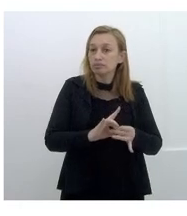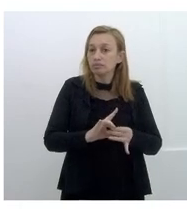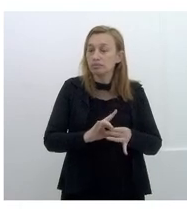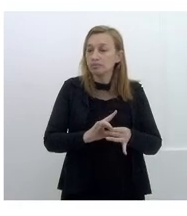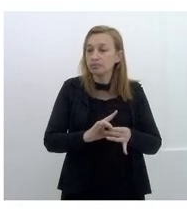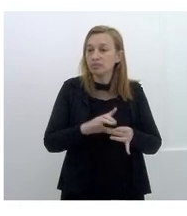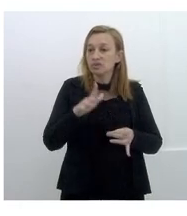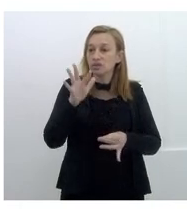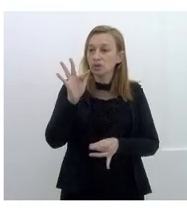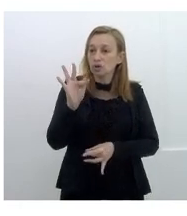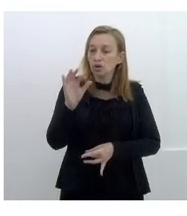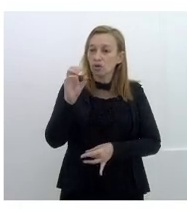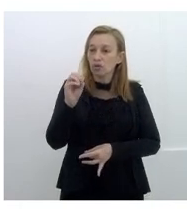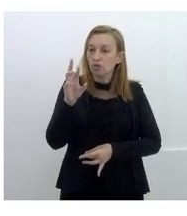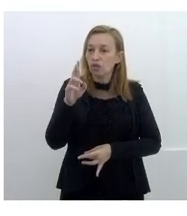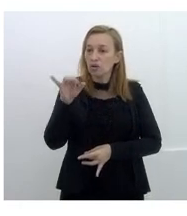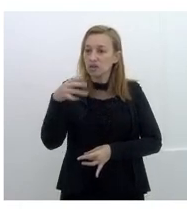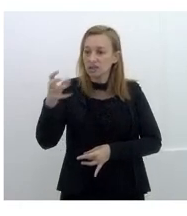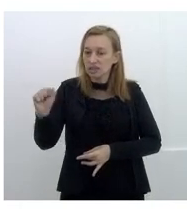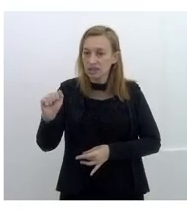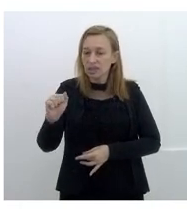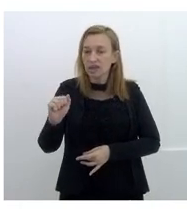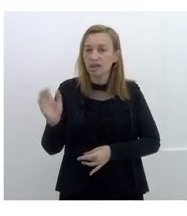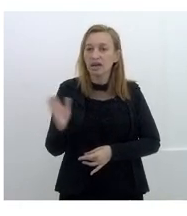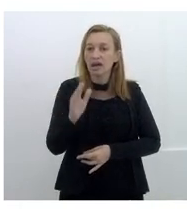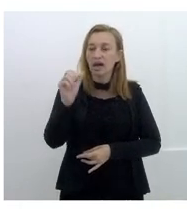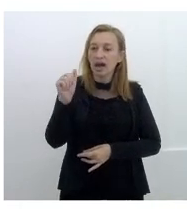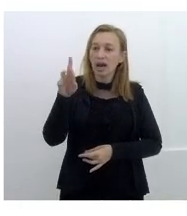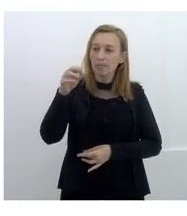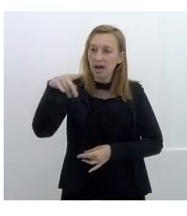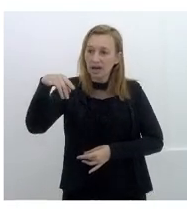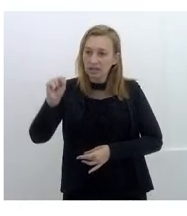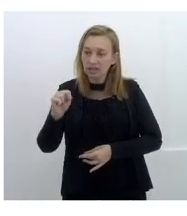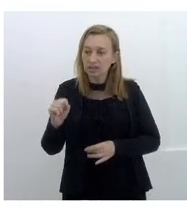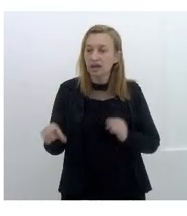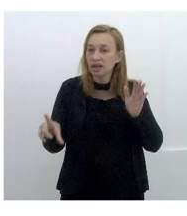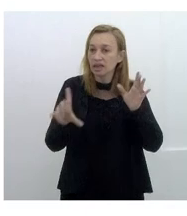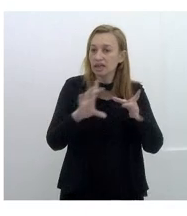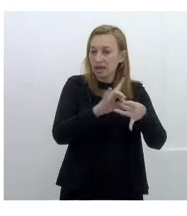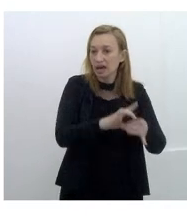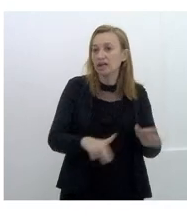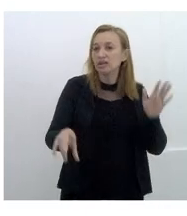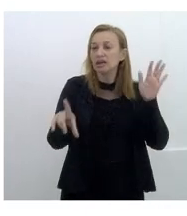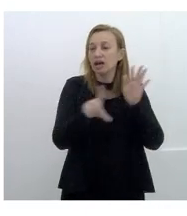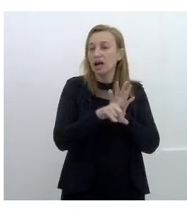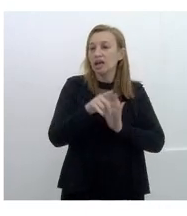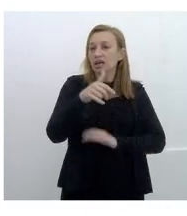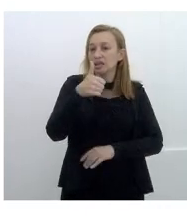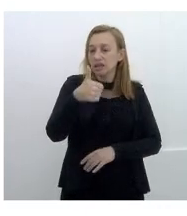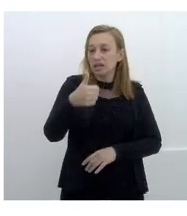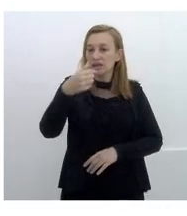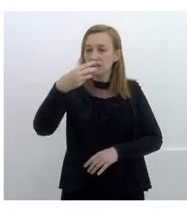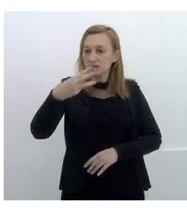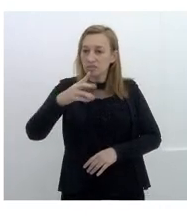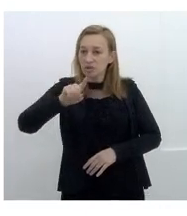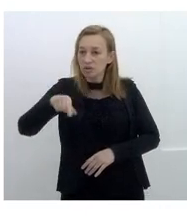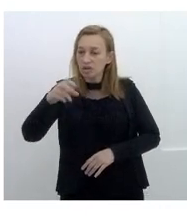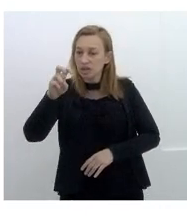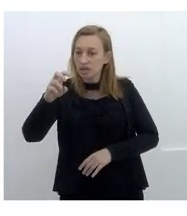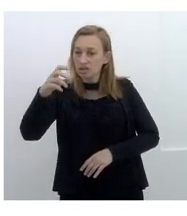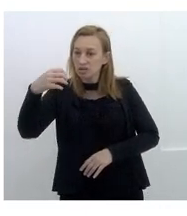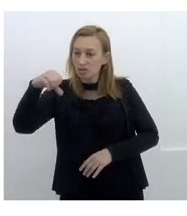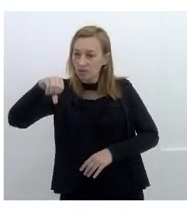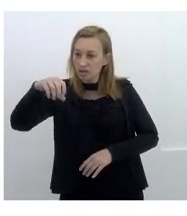Forças Armadas e está diretamente de ligado a lei 13.594 não tem nada a